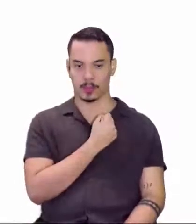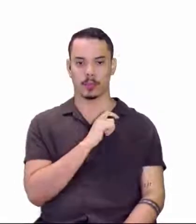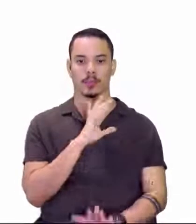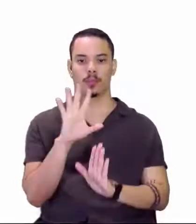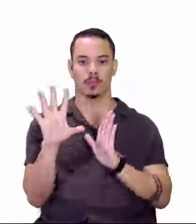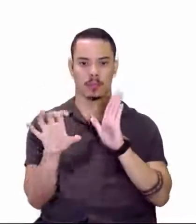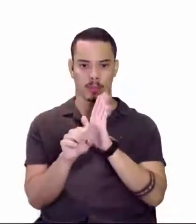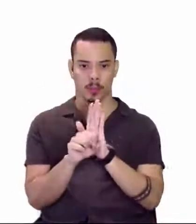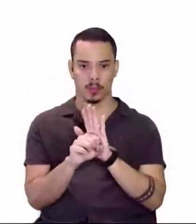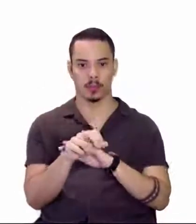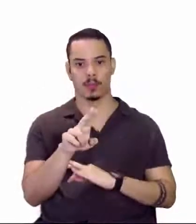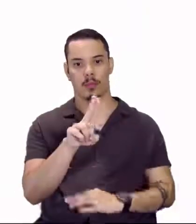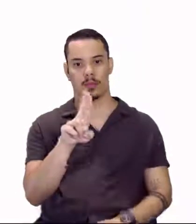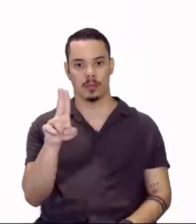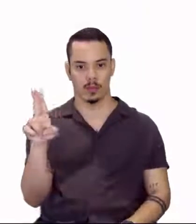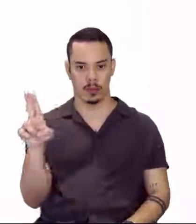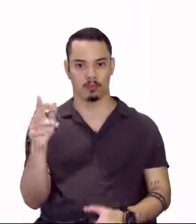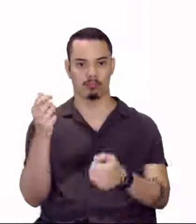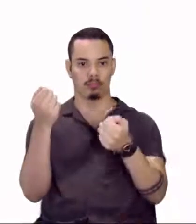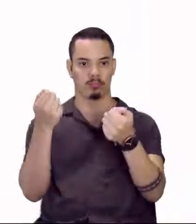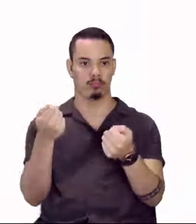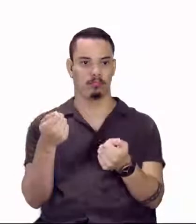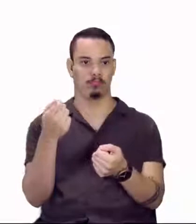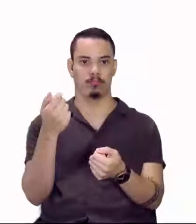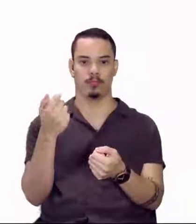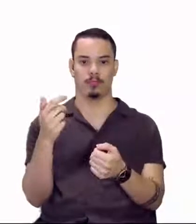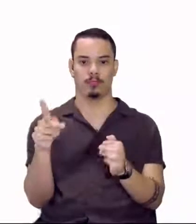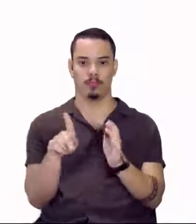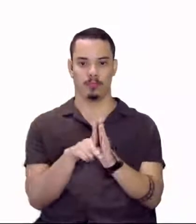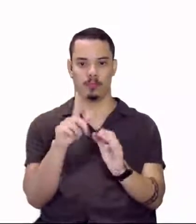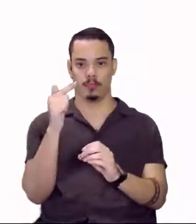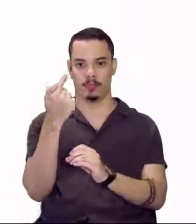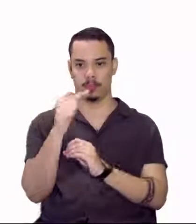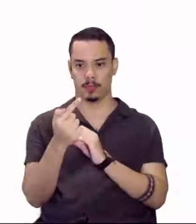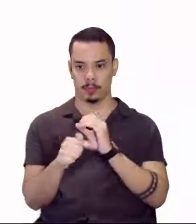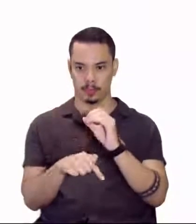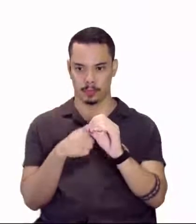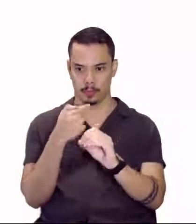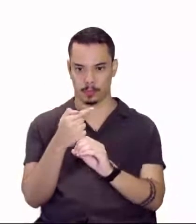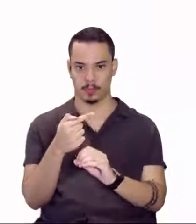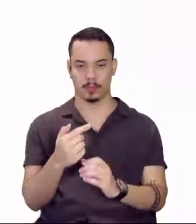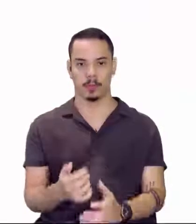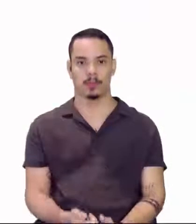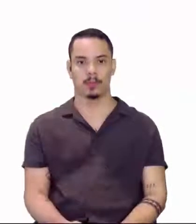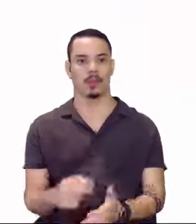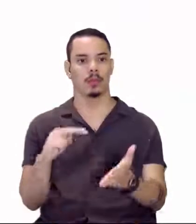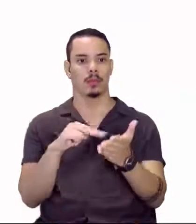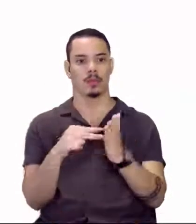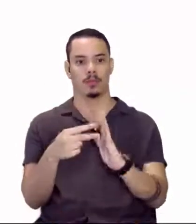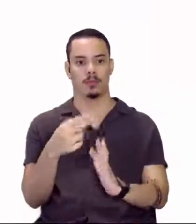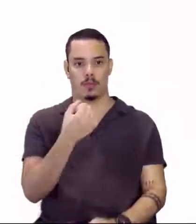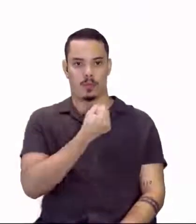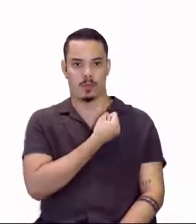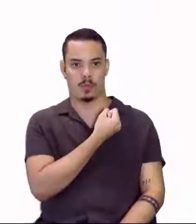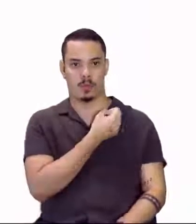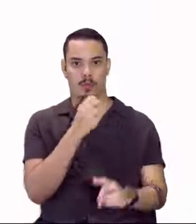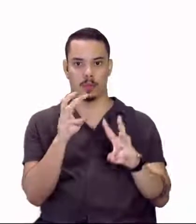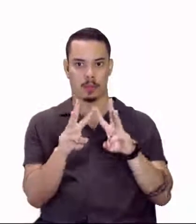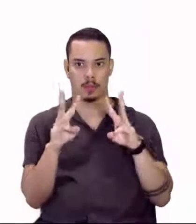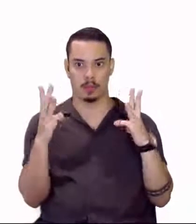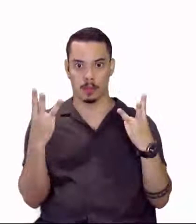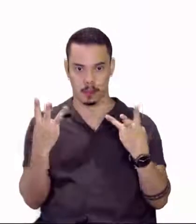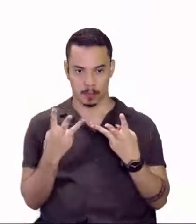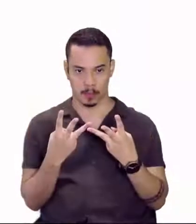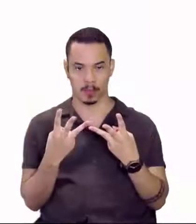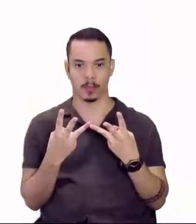o nome, o peso atômico significa o número de massa, ou seja, a massa atômica, no